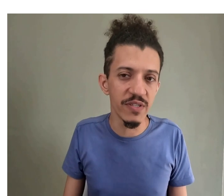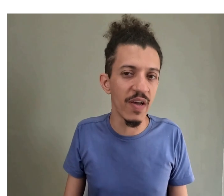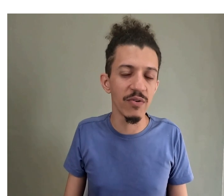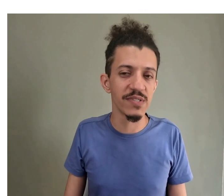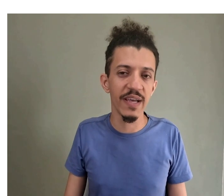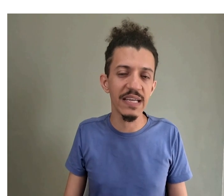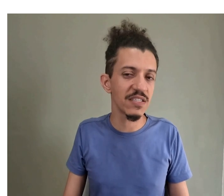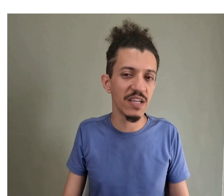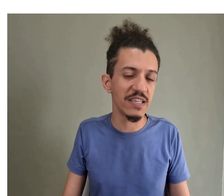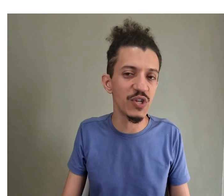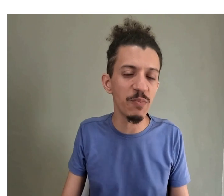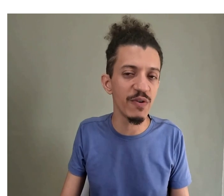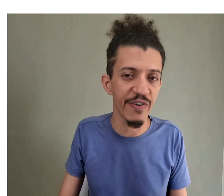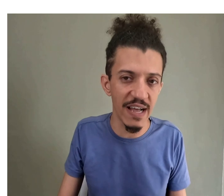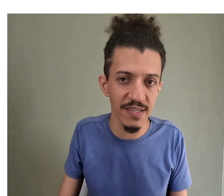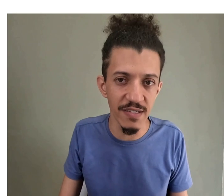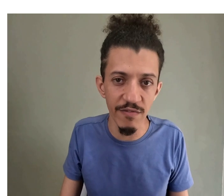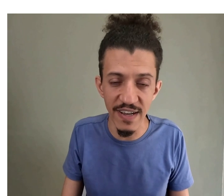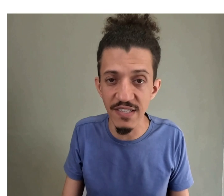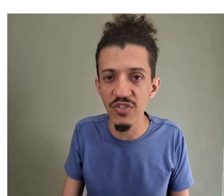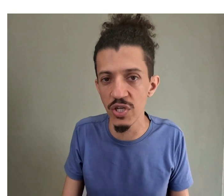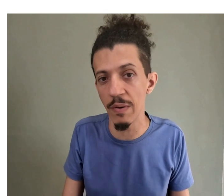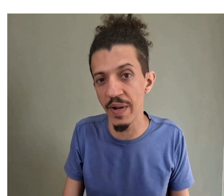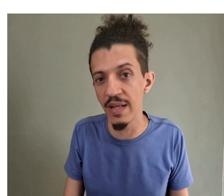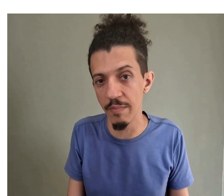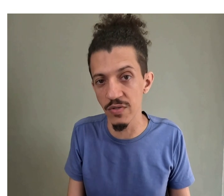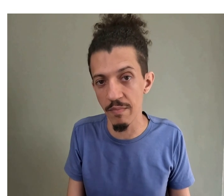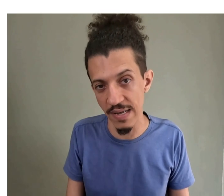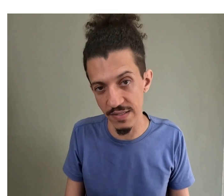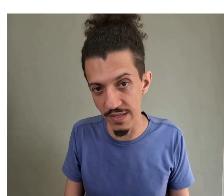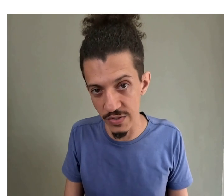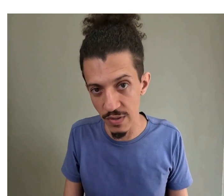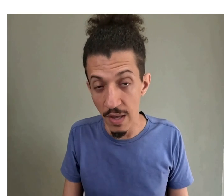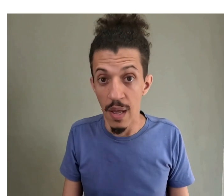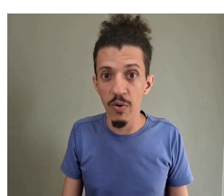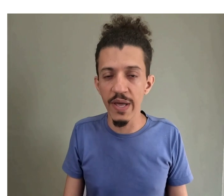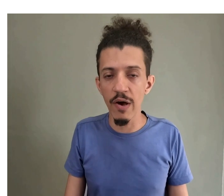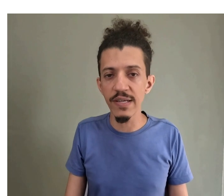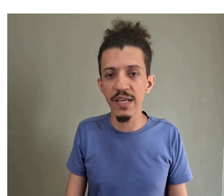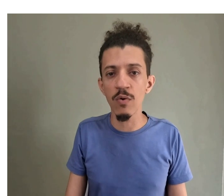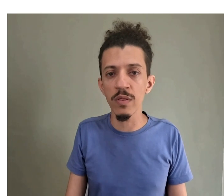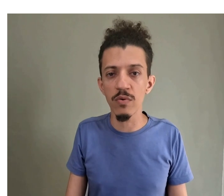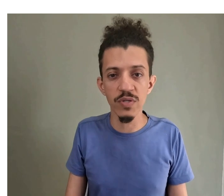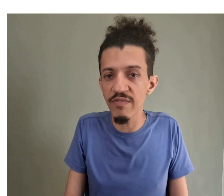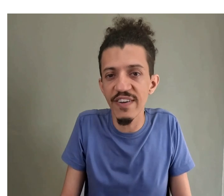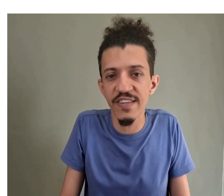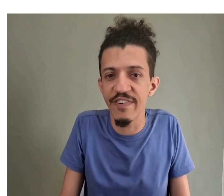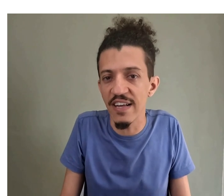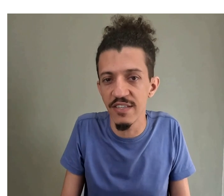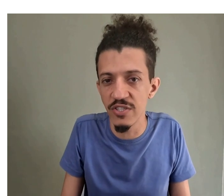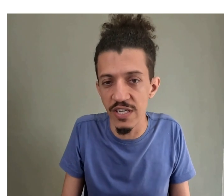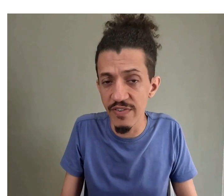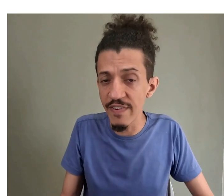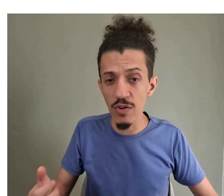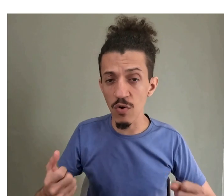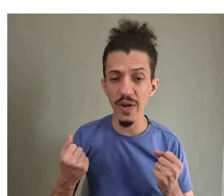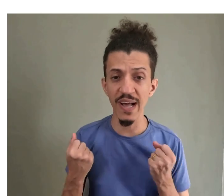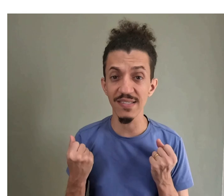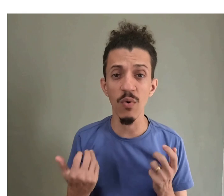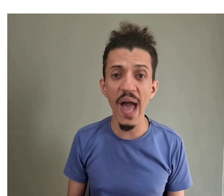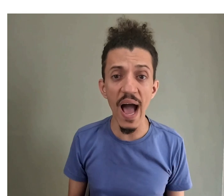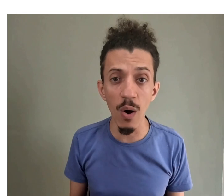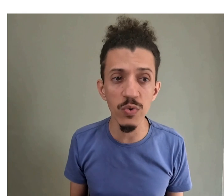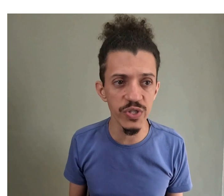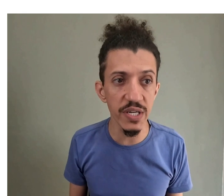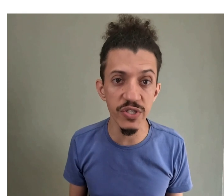amor de Deus, esse tipo de frase assim não faz sentido aprender Libras com base nisso, porque na hora que você encontra, você não vai fazer frase desse jeito, você vai fazer